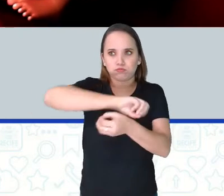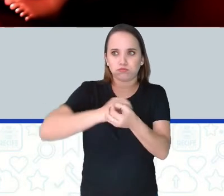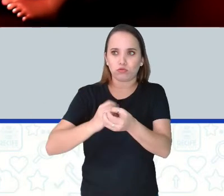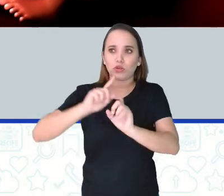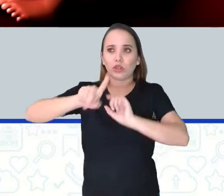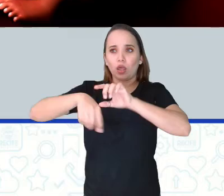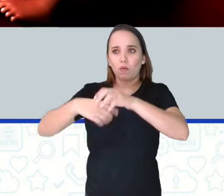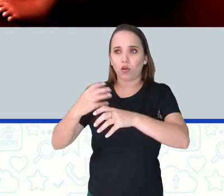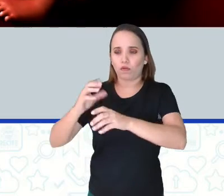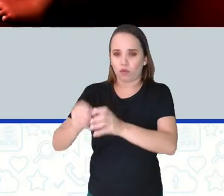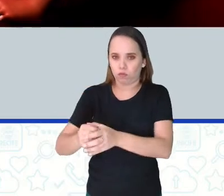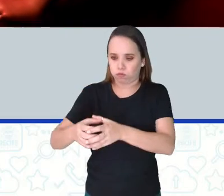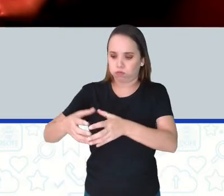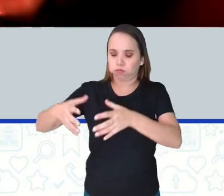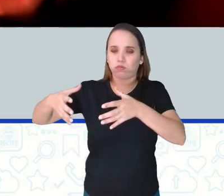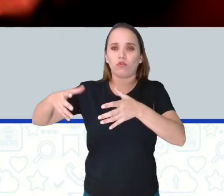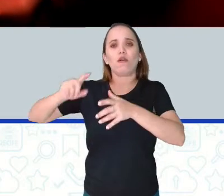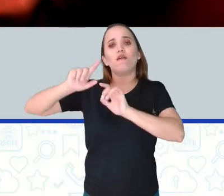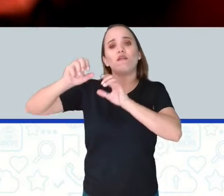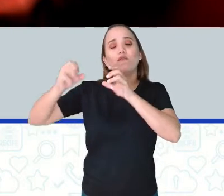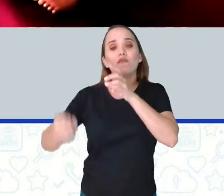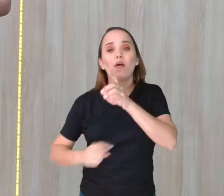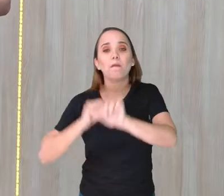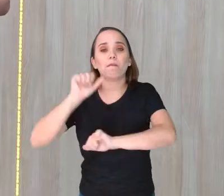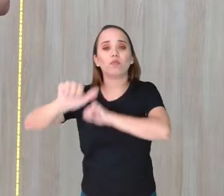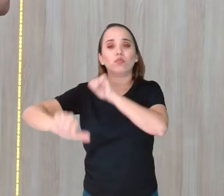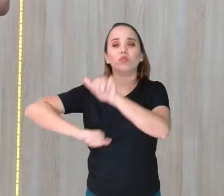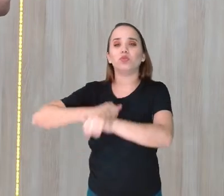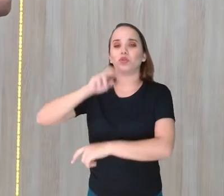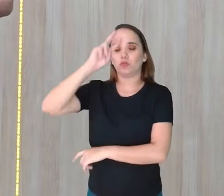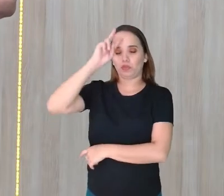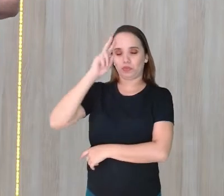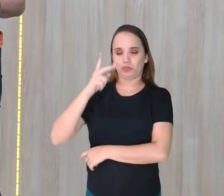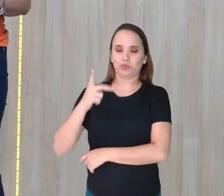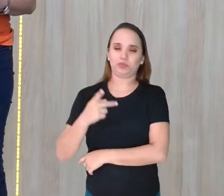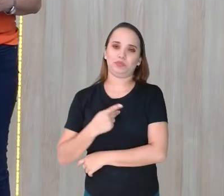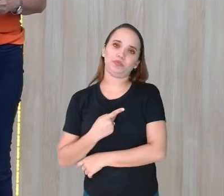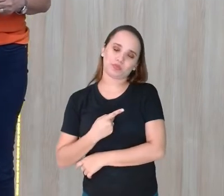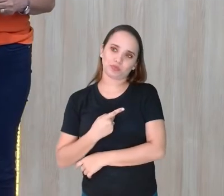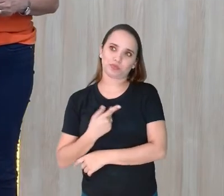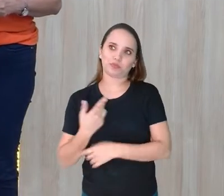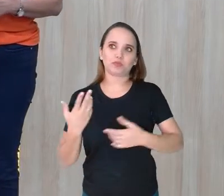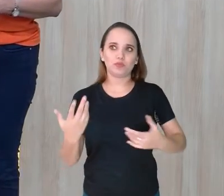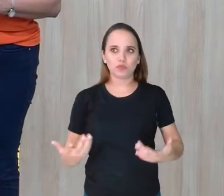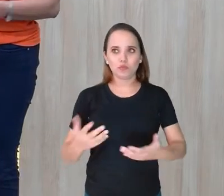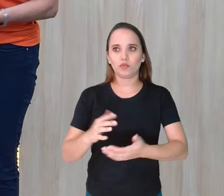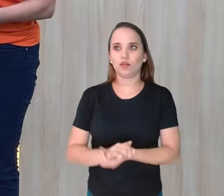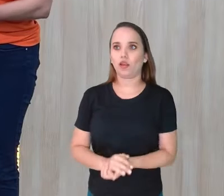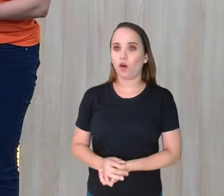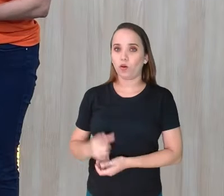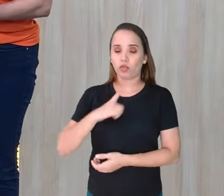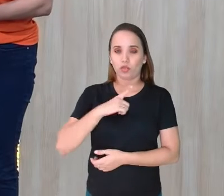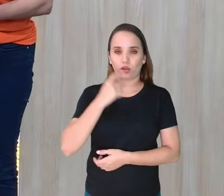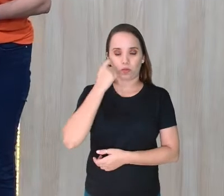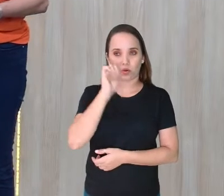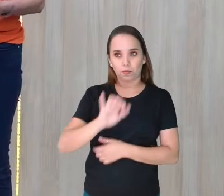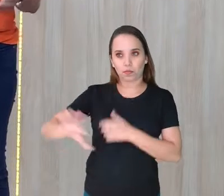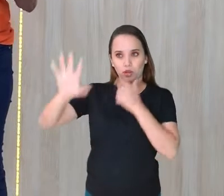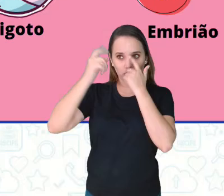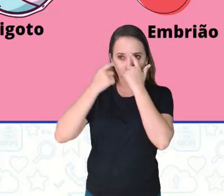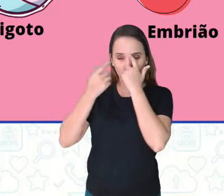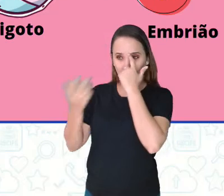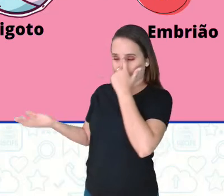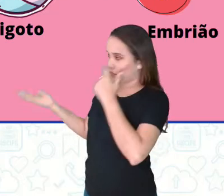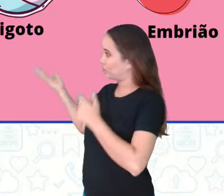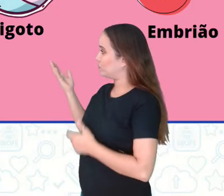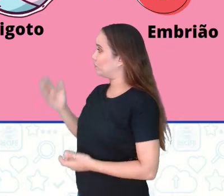criança, no caso do ser humano. É todo um processo. Então, eu trouxe para vocês aqui uma imagem, né? A